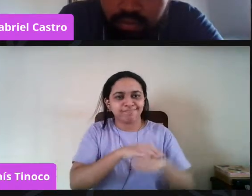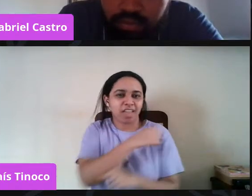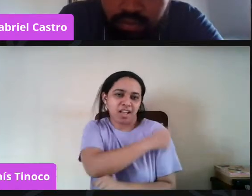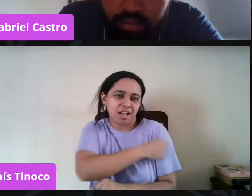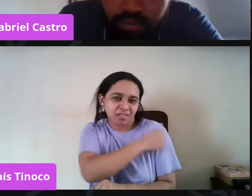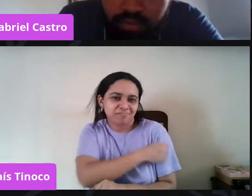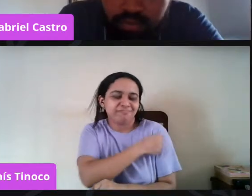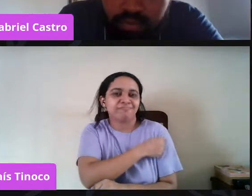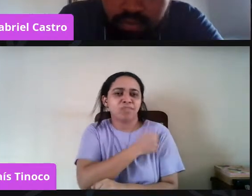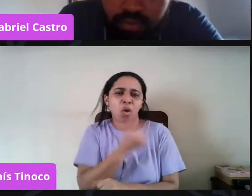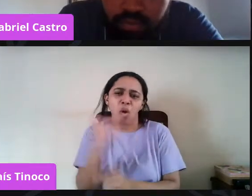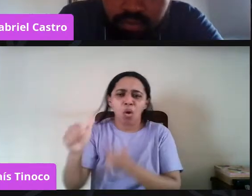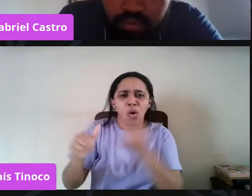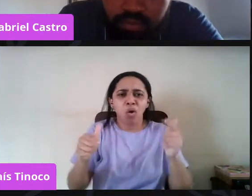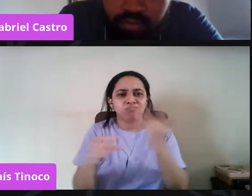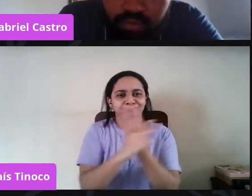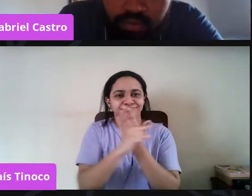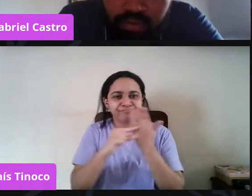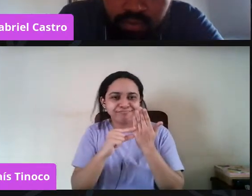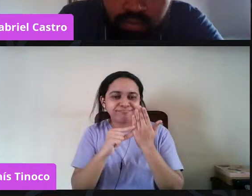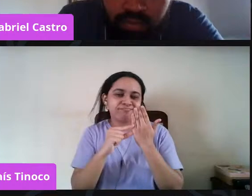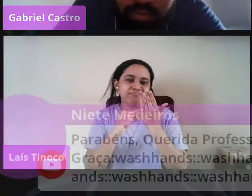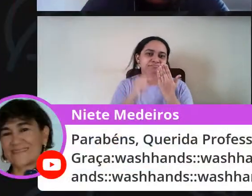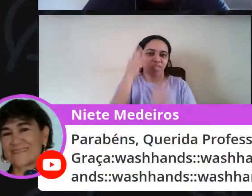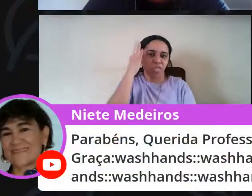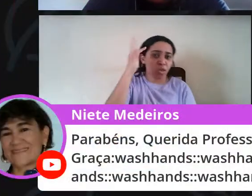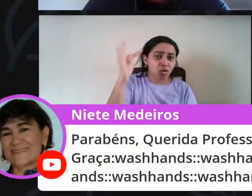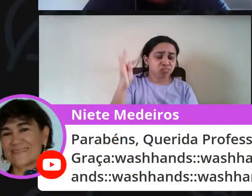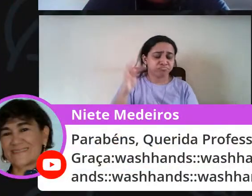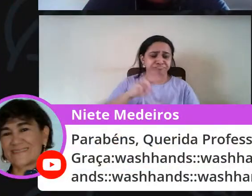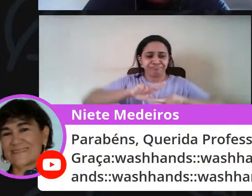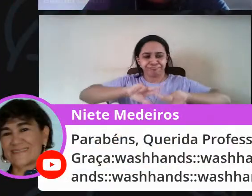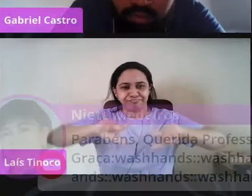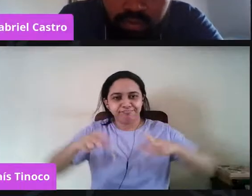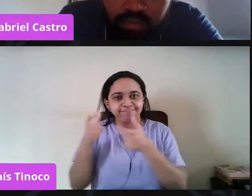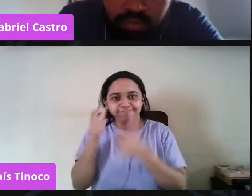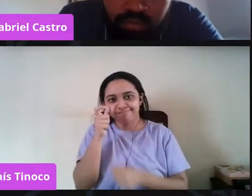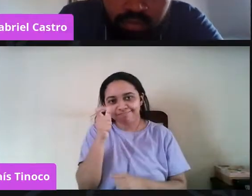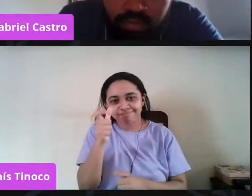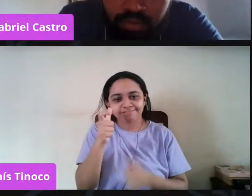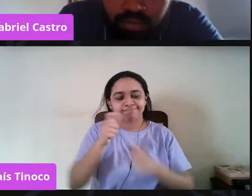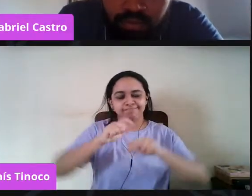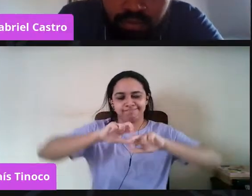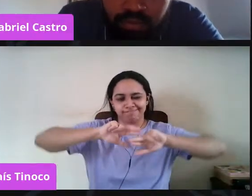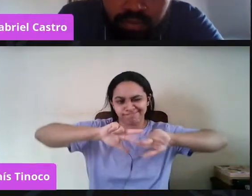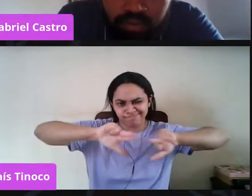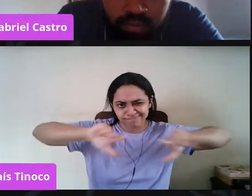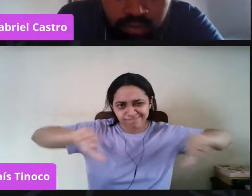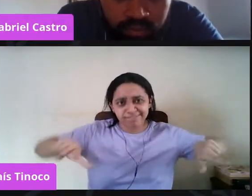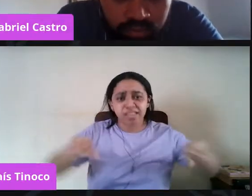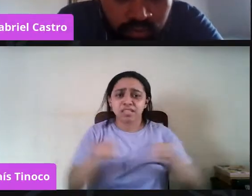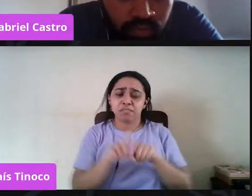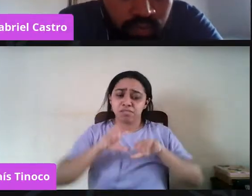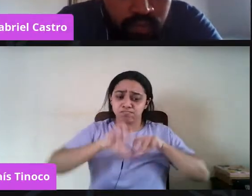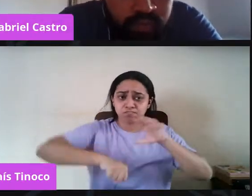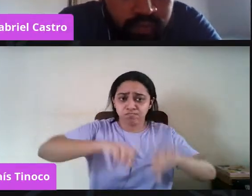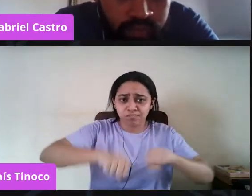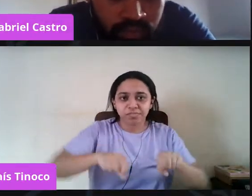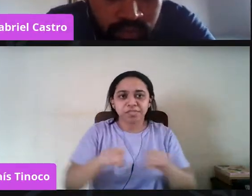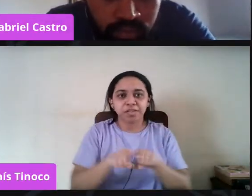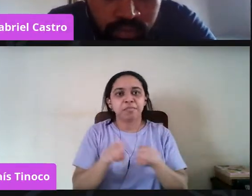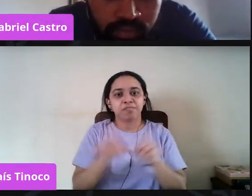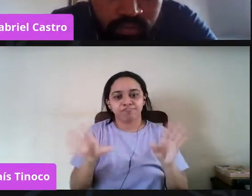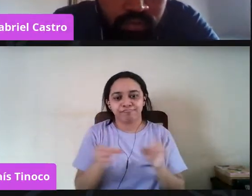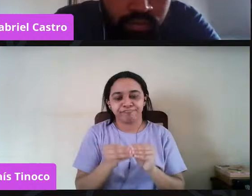procurar outros autores, né, ter esse interesse, saber que diferentes objetos de pesquisa podem ter diferentes recortes teóricos e metodológicos